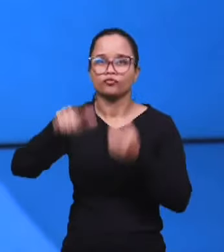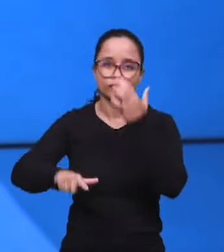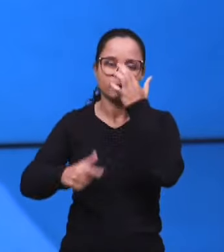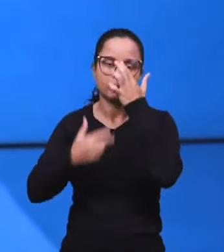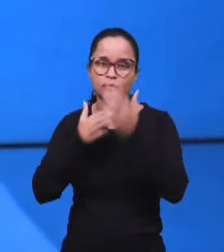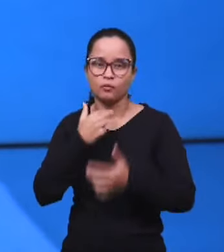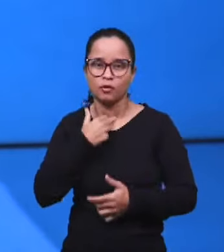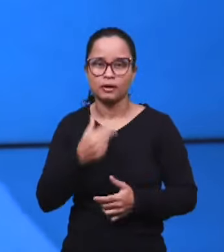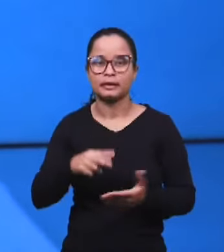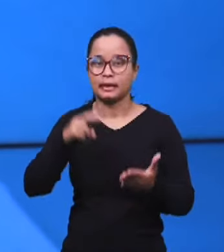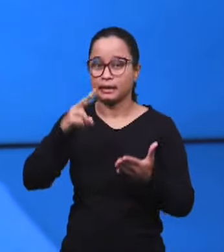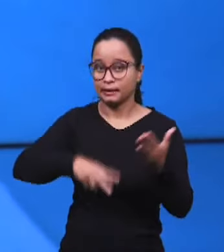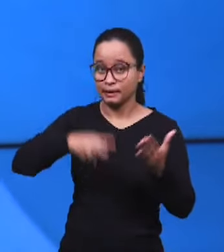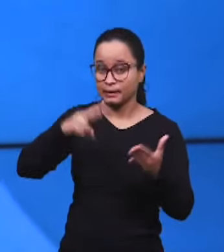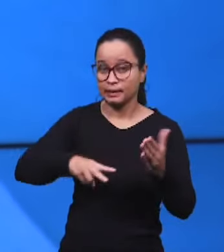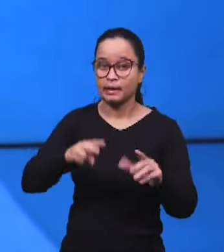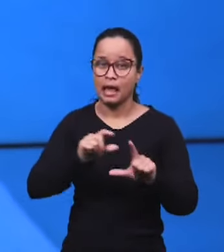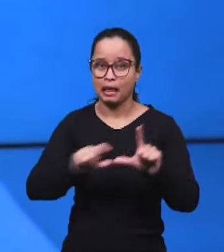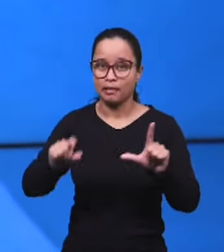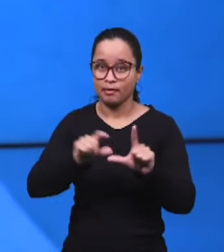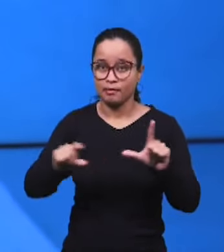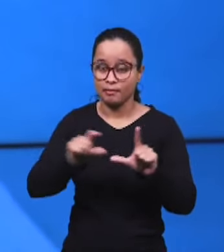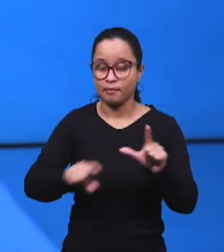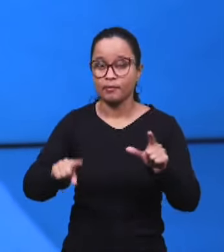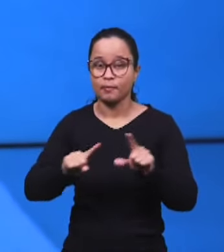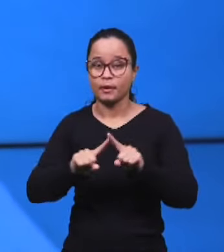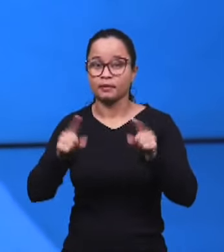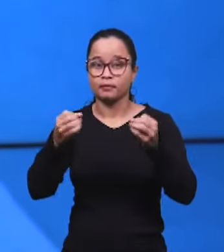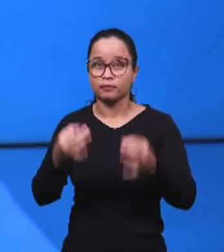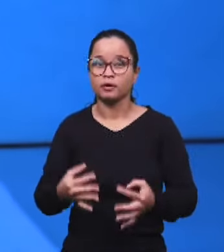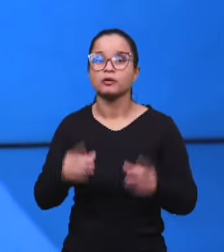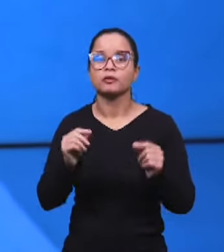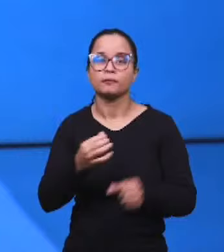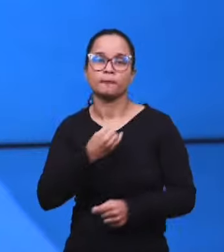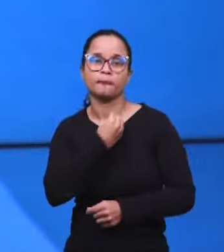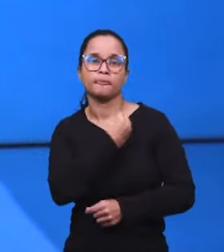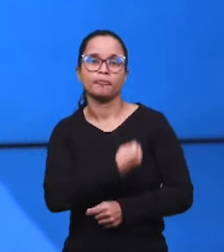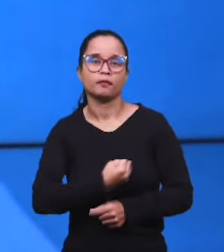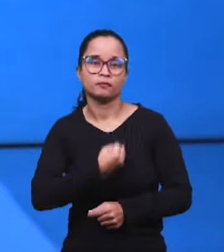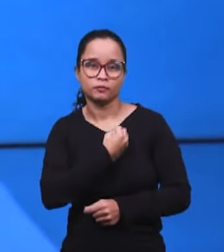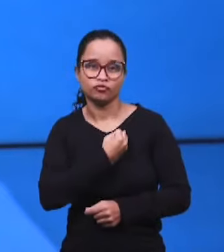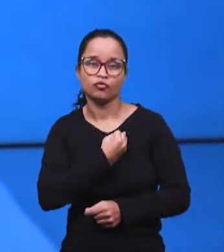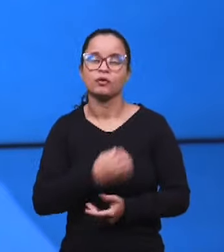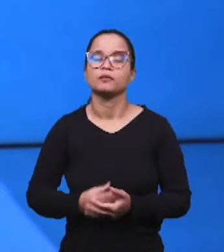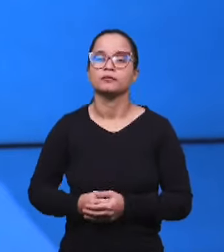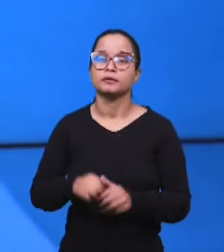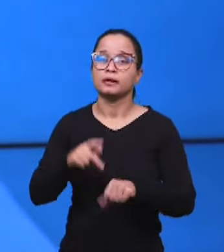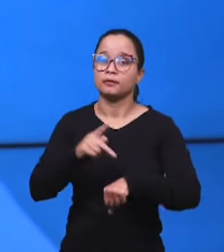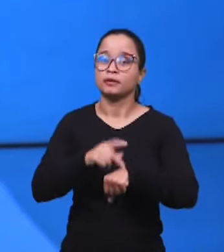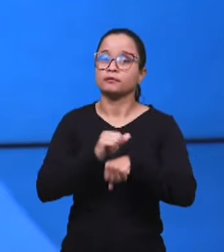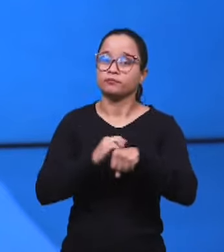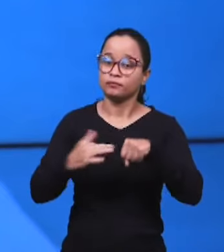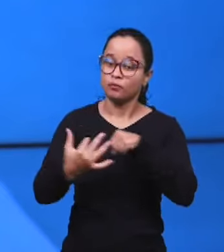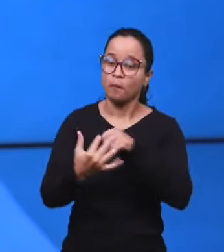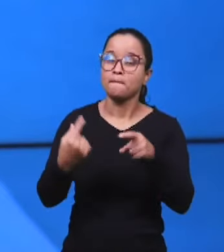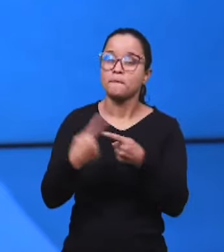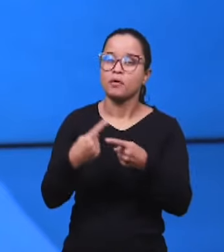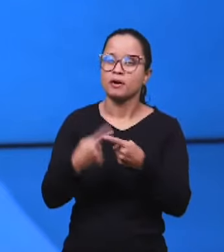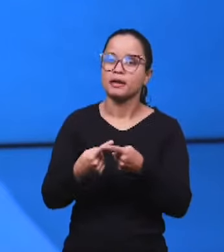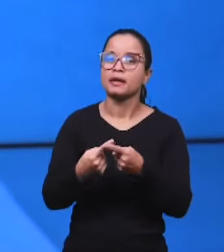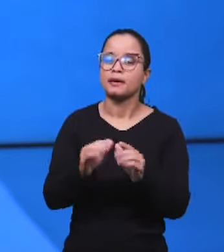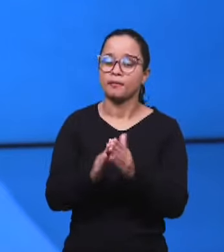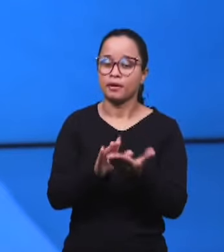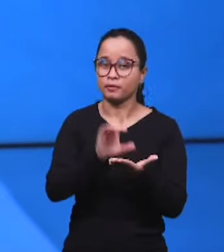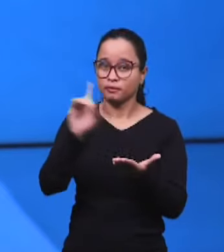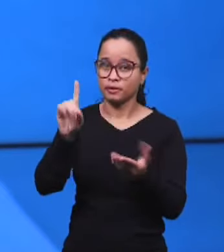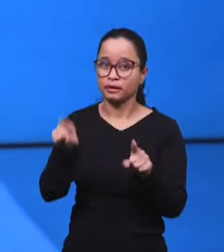ler a legenda. O que ela disse foi o seguinte: João estava na ilha de Patmos por causa da palavra de